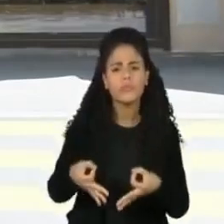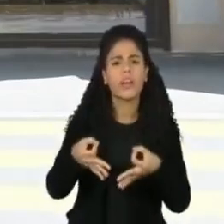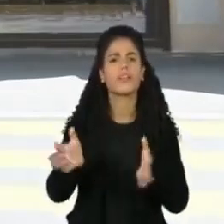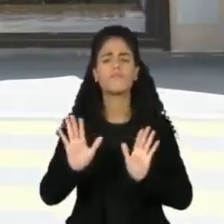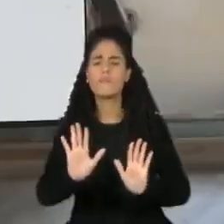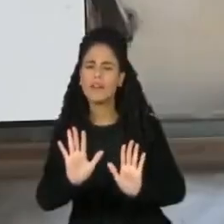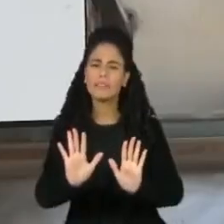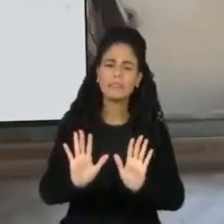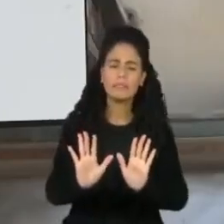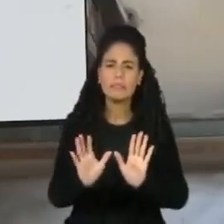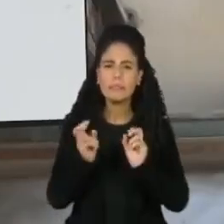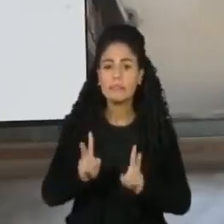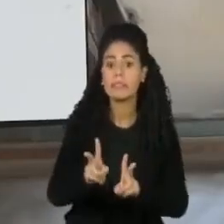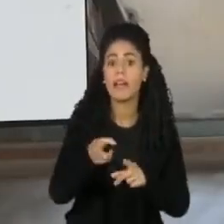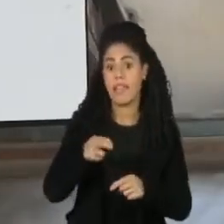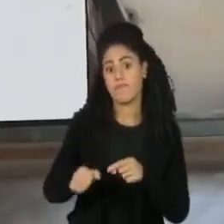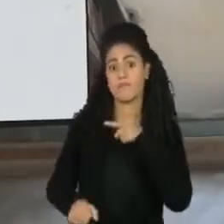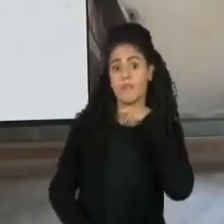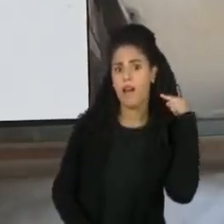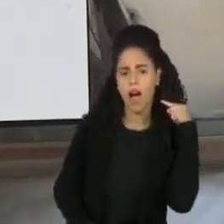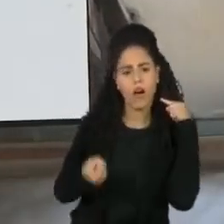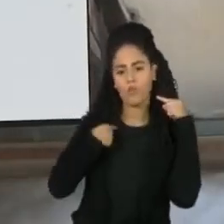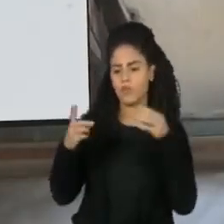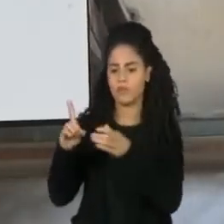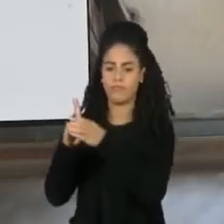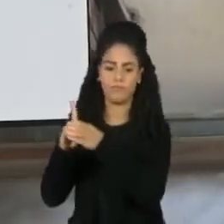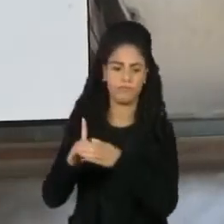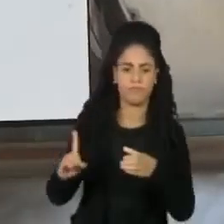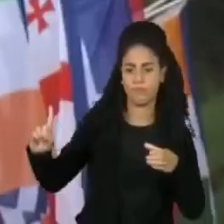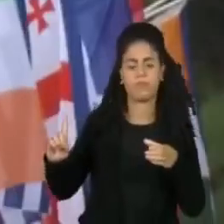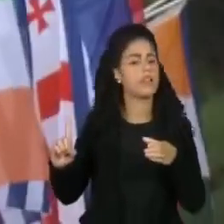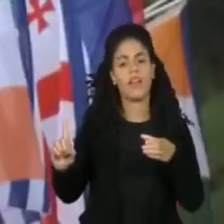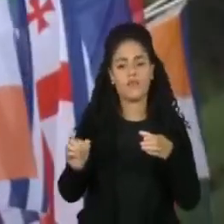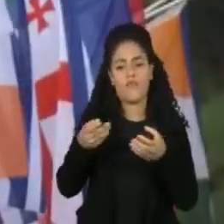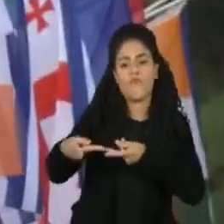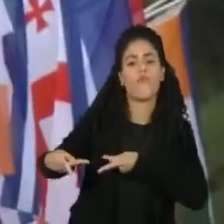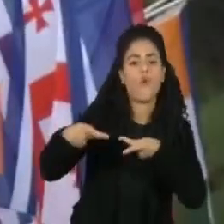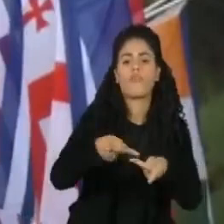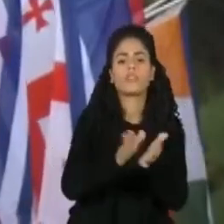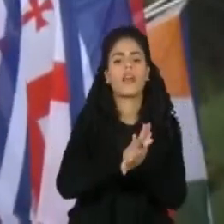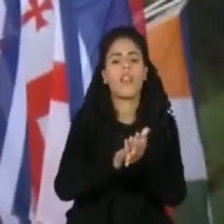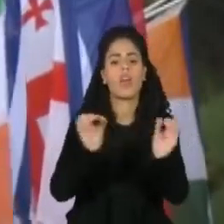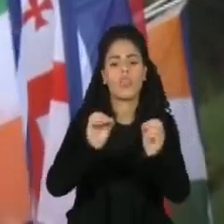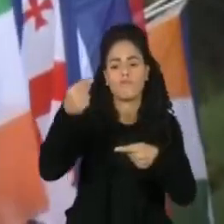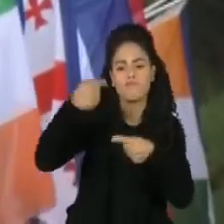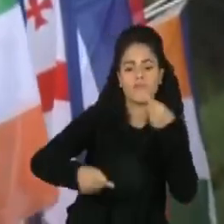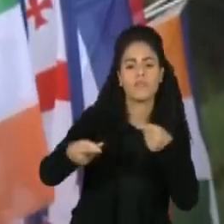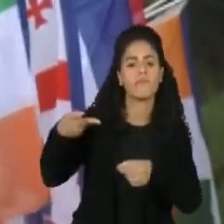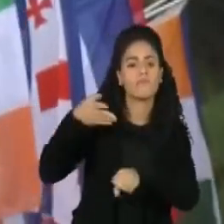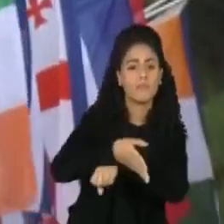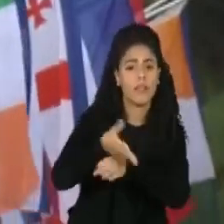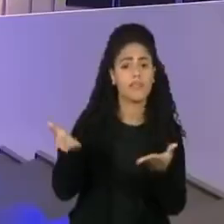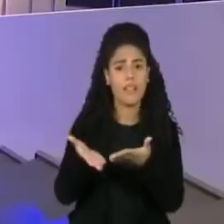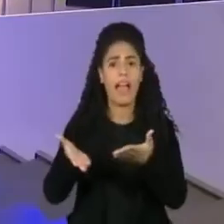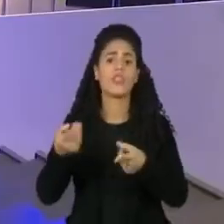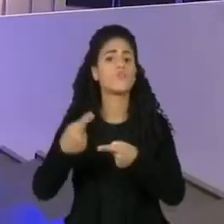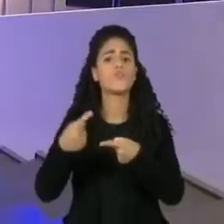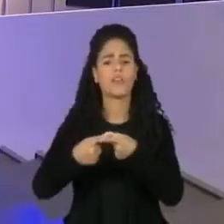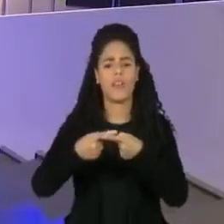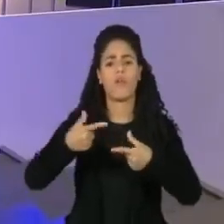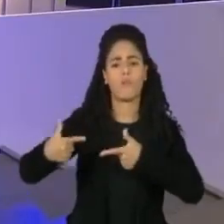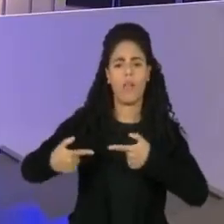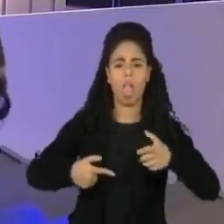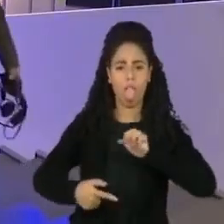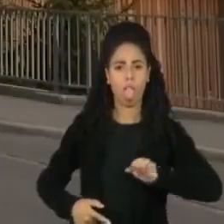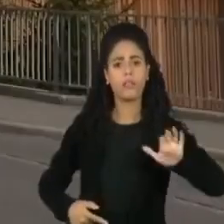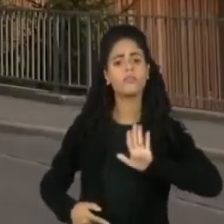coisas acontecem. A Rússia, por exemplo, foi banida do Fórum Econômico Mundial. Uma das partes mais importantes na crise do leste europeu está